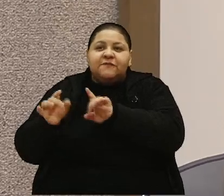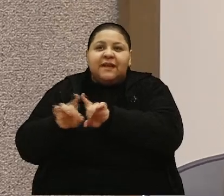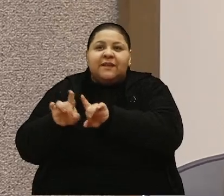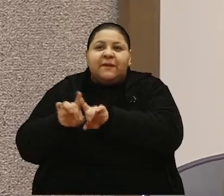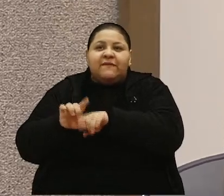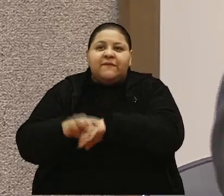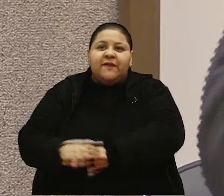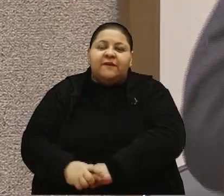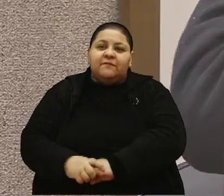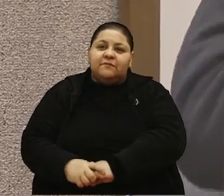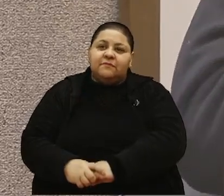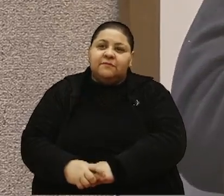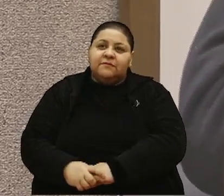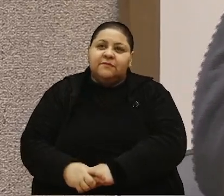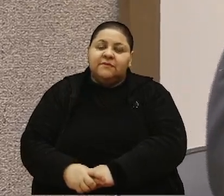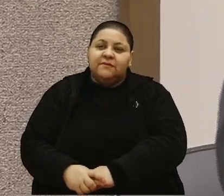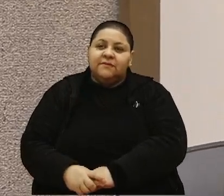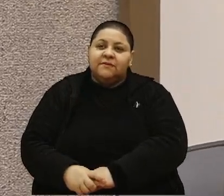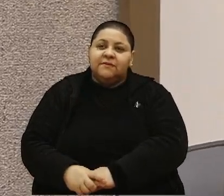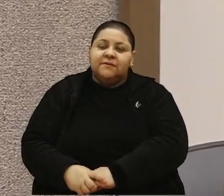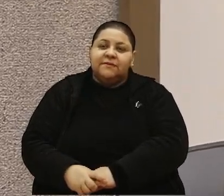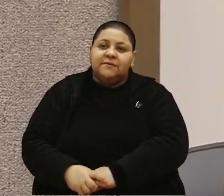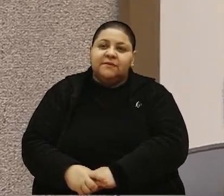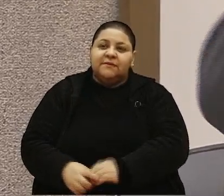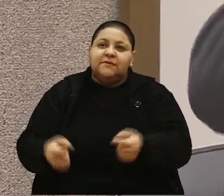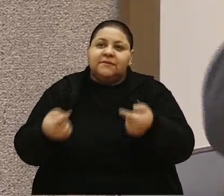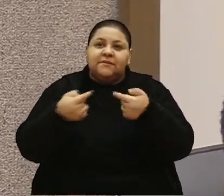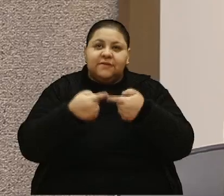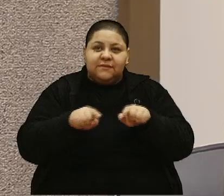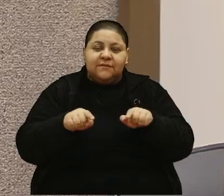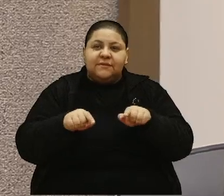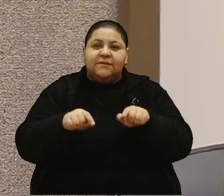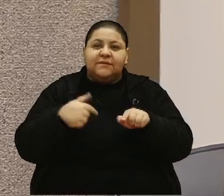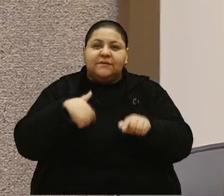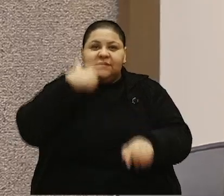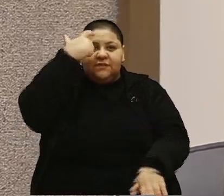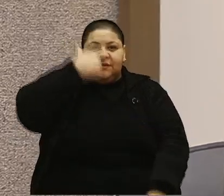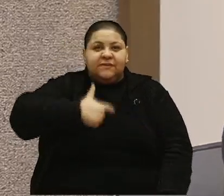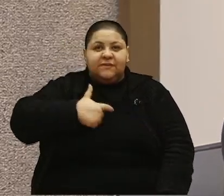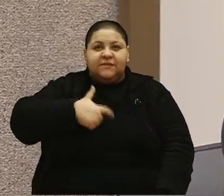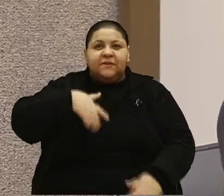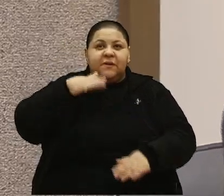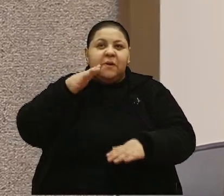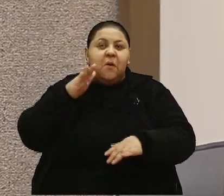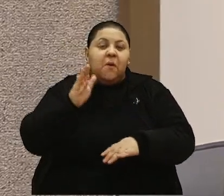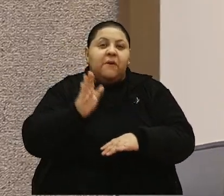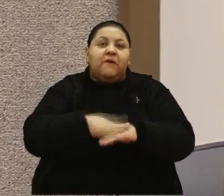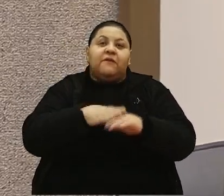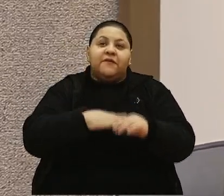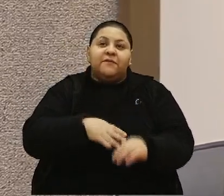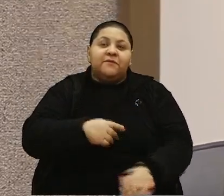Taco a taco ali, né? Mas eu, assumidamente, sou o mais antigo aqui, vamos falar assim.